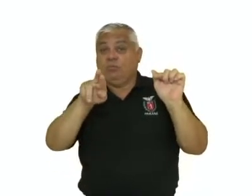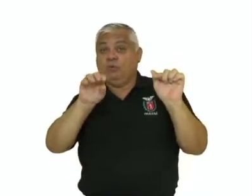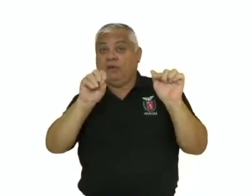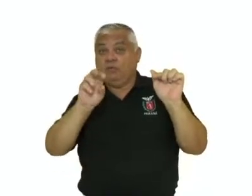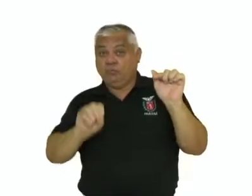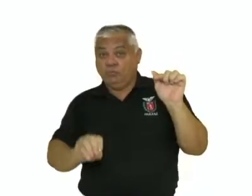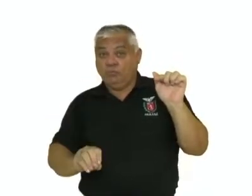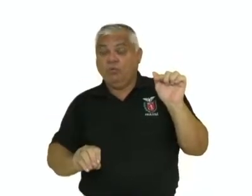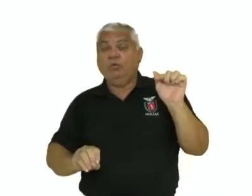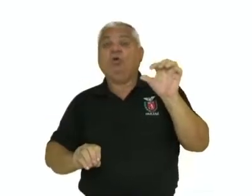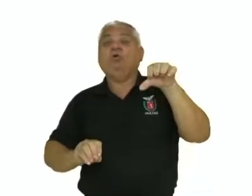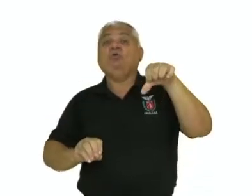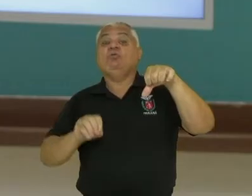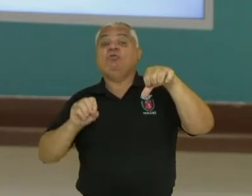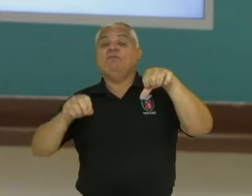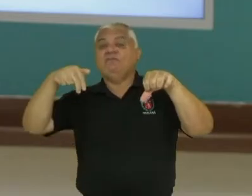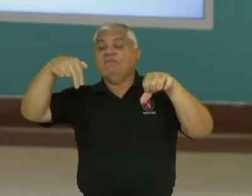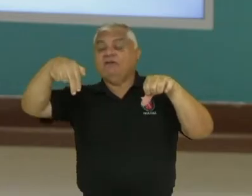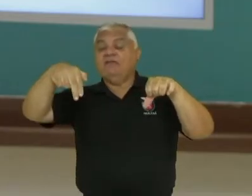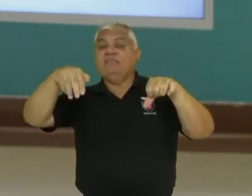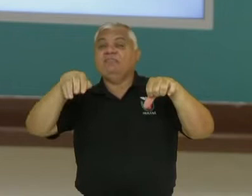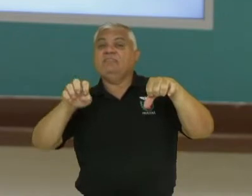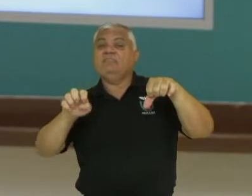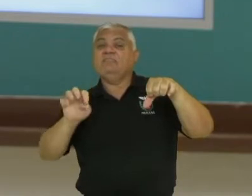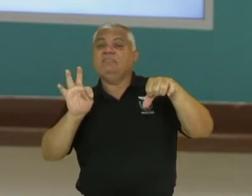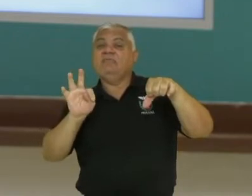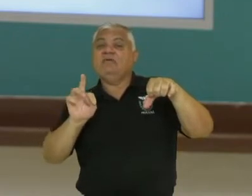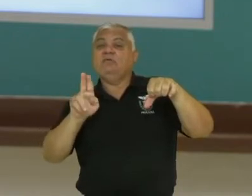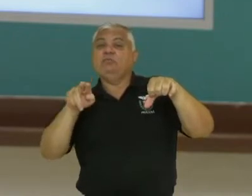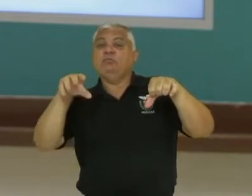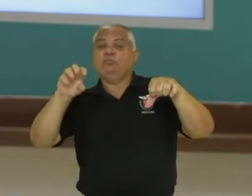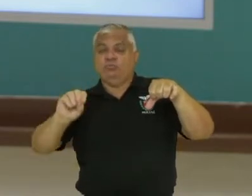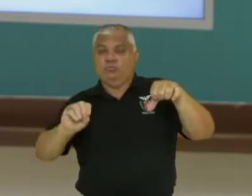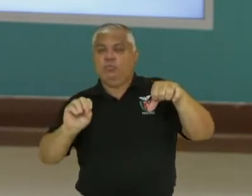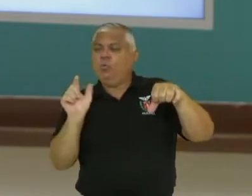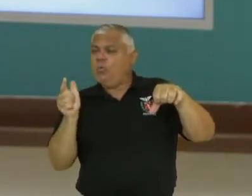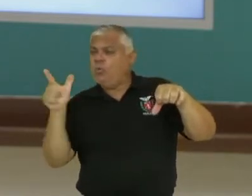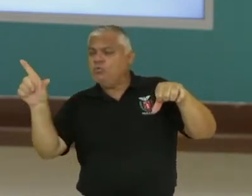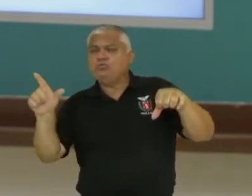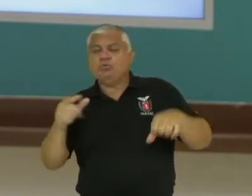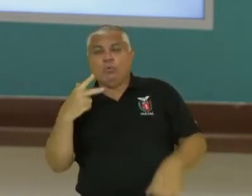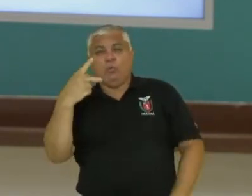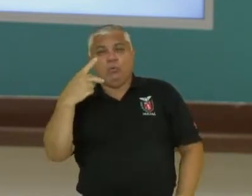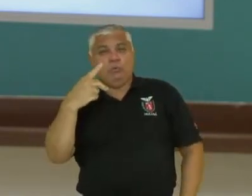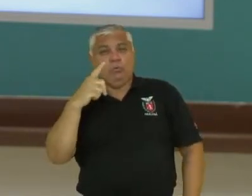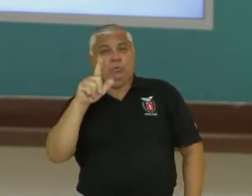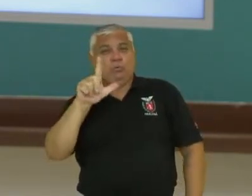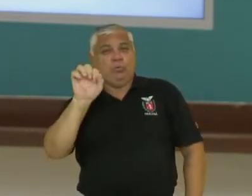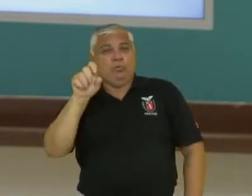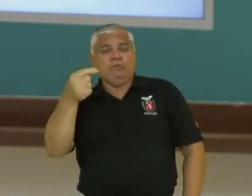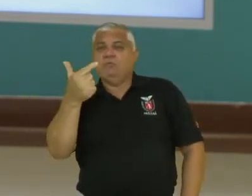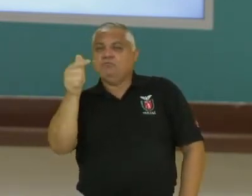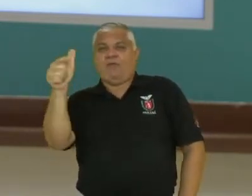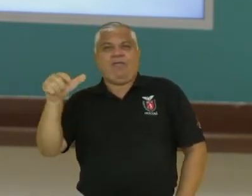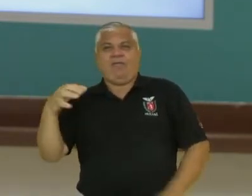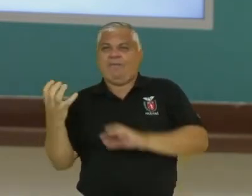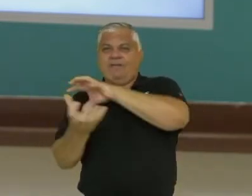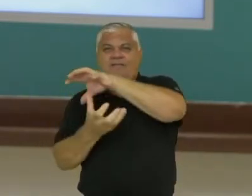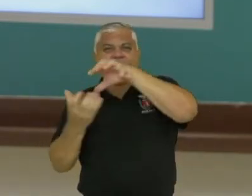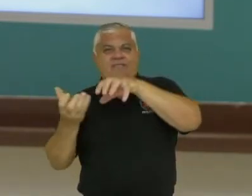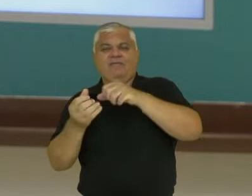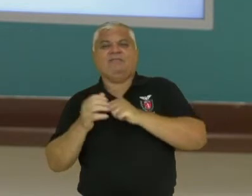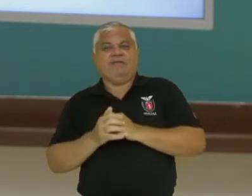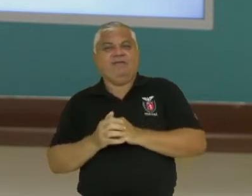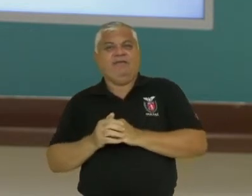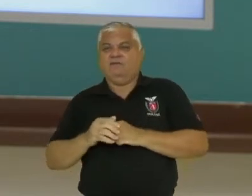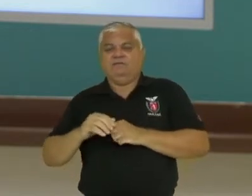8º planeta, Netuno. Lembrando que Plutão não é mais o planeta, é um planeta anão. Por isso